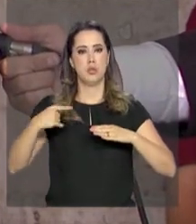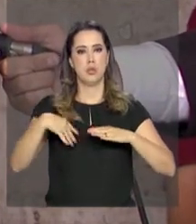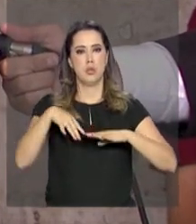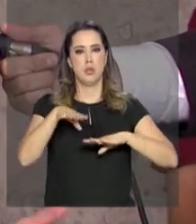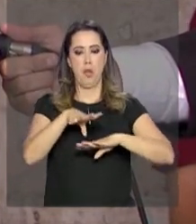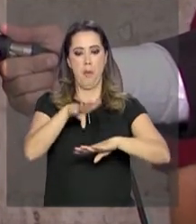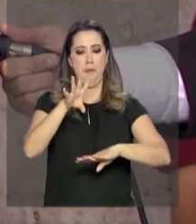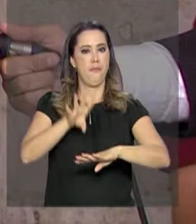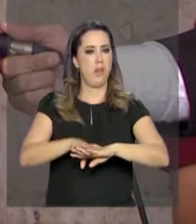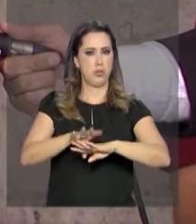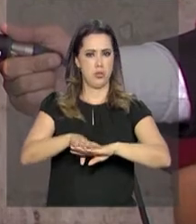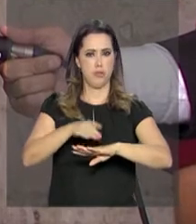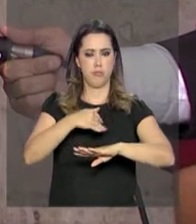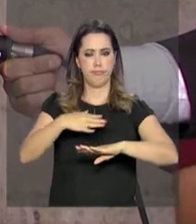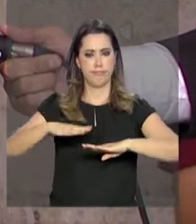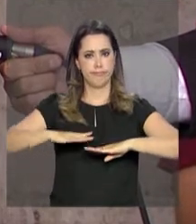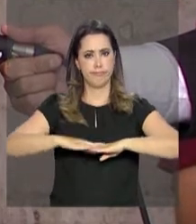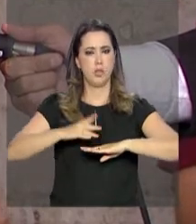Dirigir depois